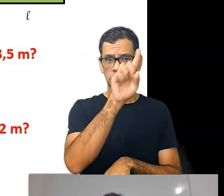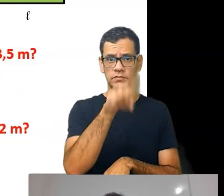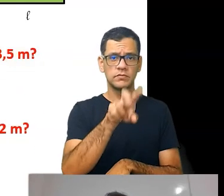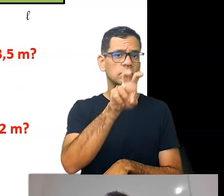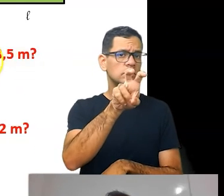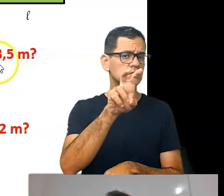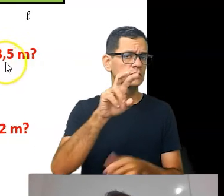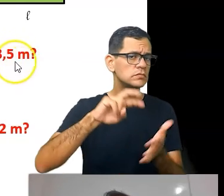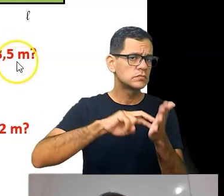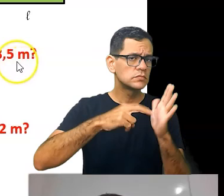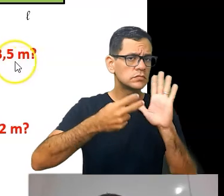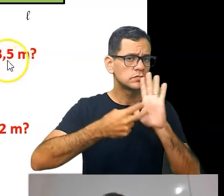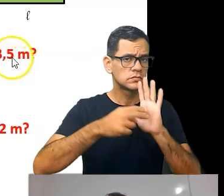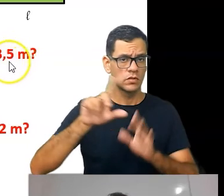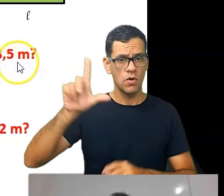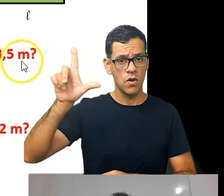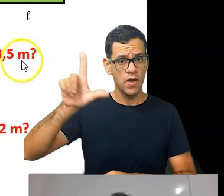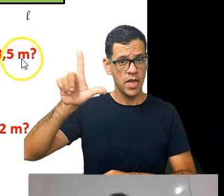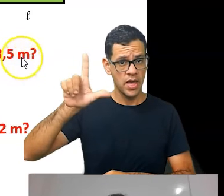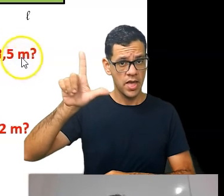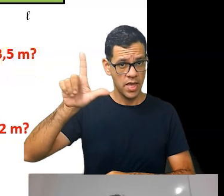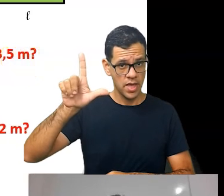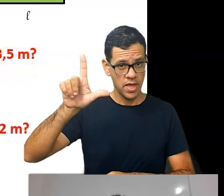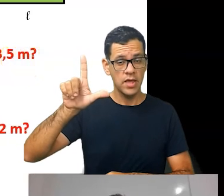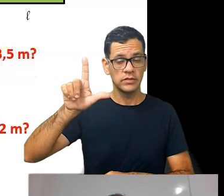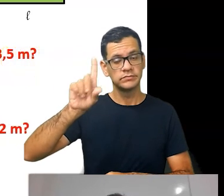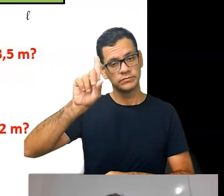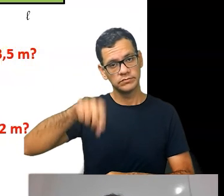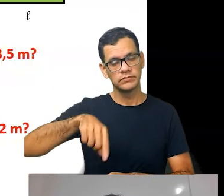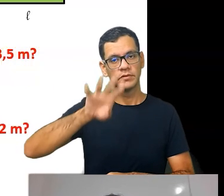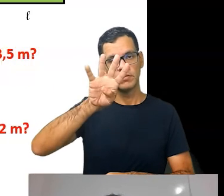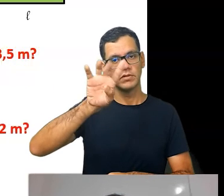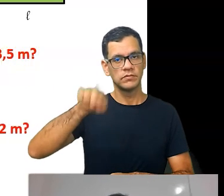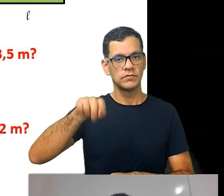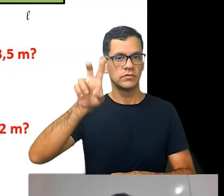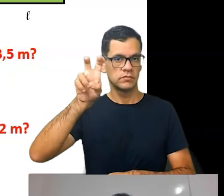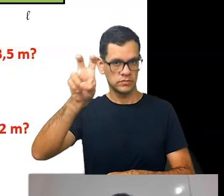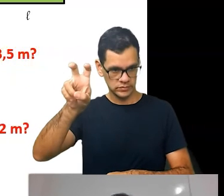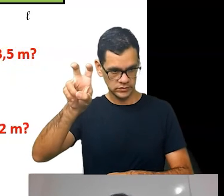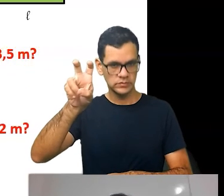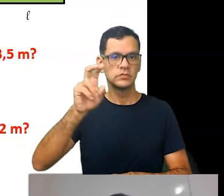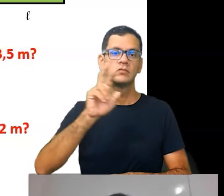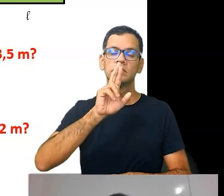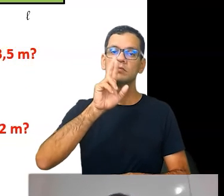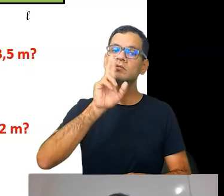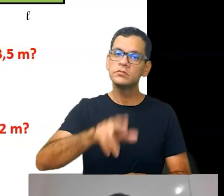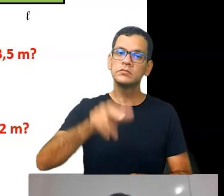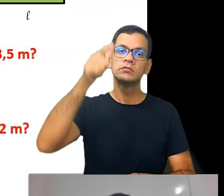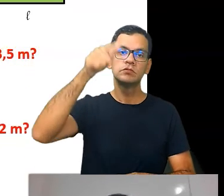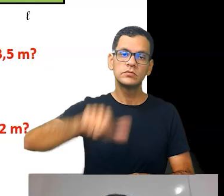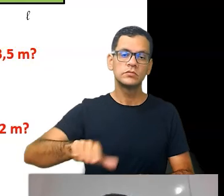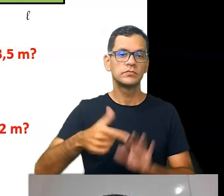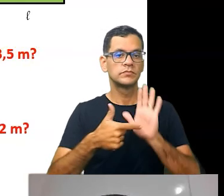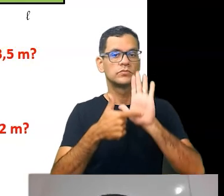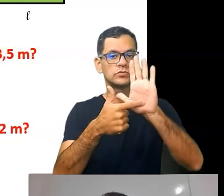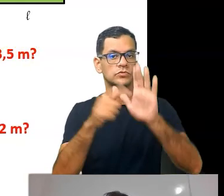quadrado cuja medida do lado é 3,5. Então, o que ele informou para a gente? Que o L vale 4,5. Então, na fórmula, ele quer saber o